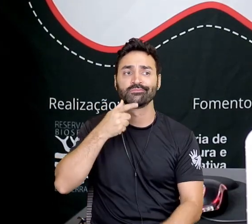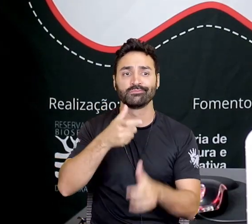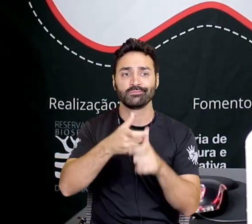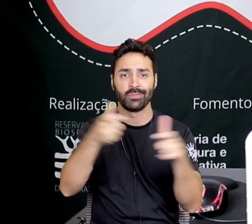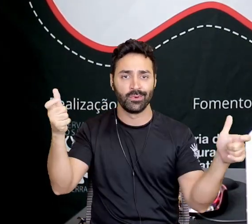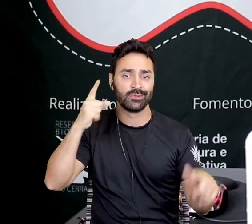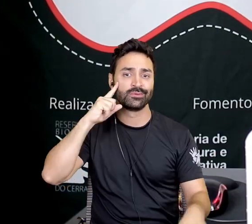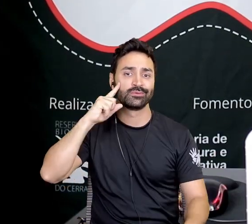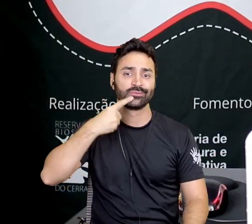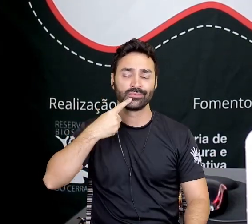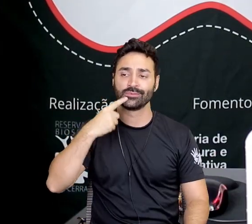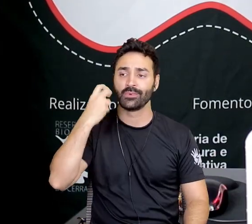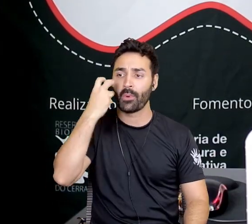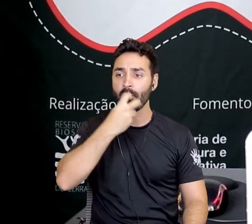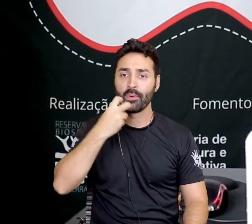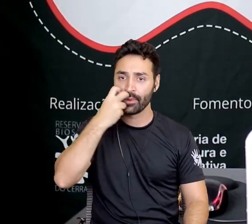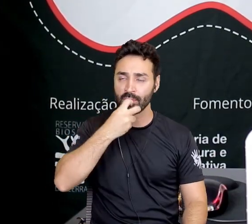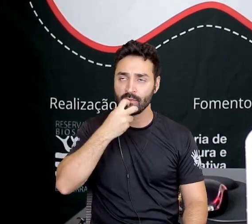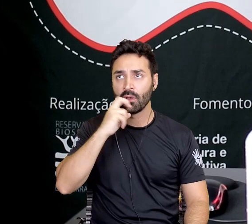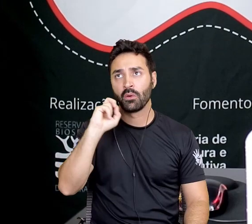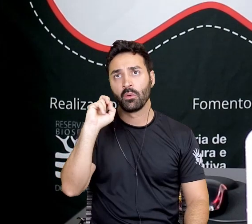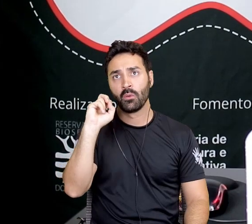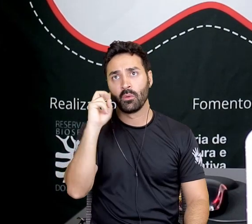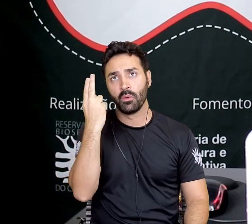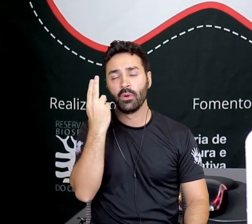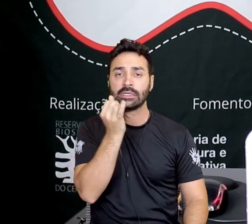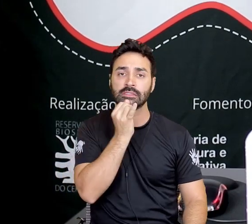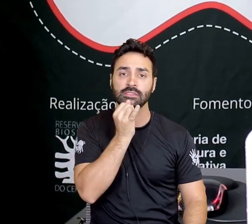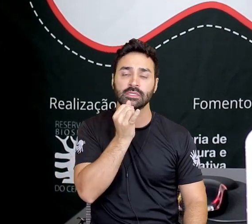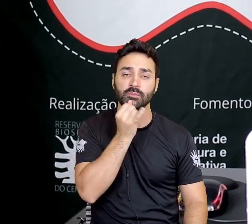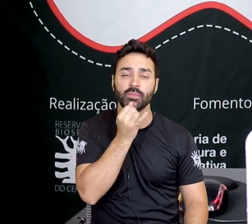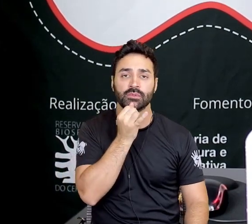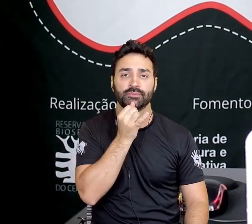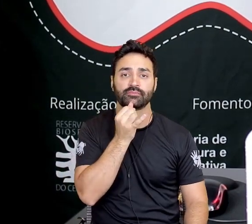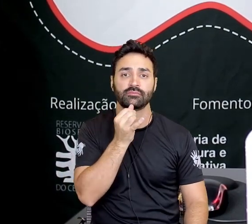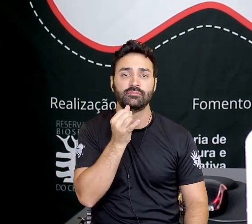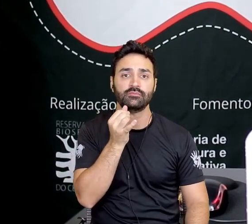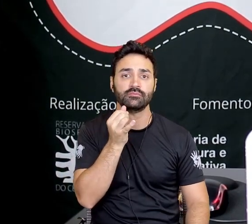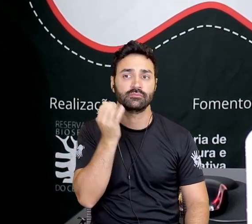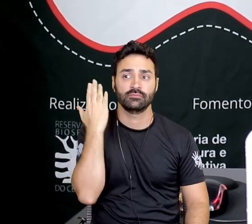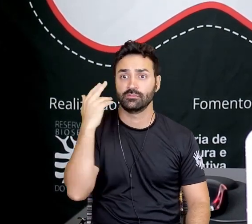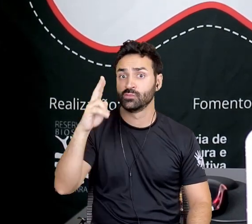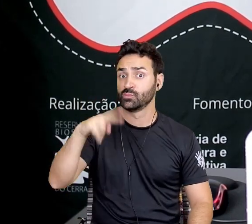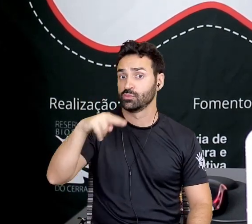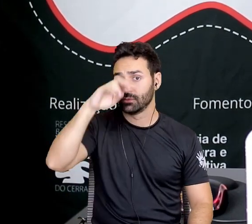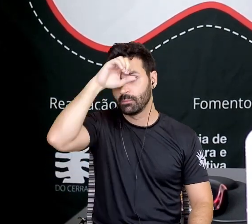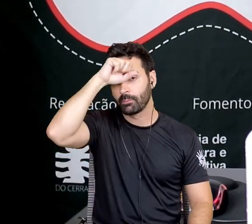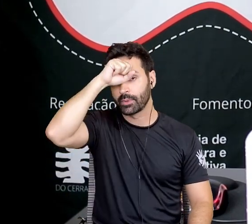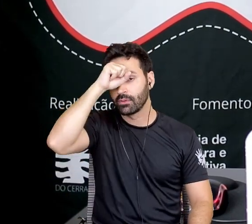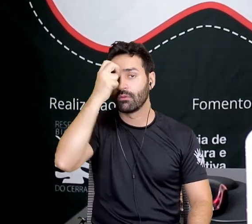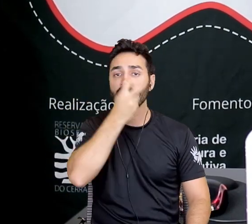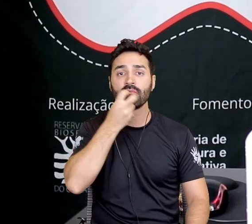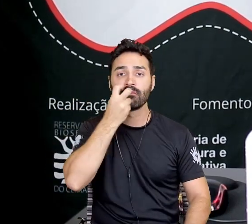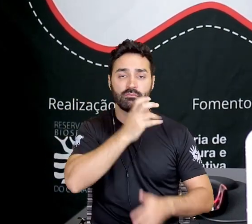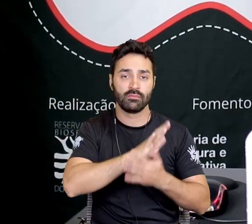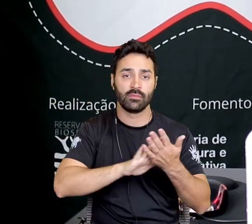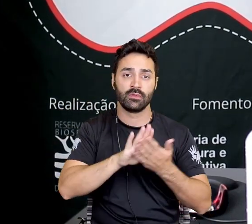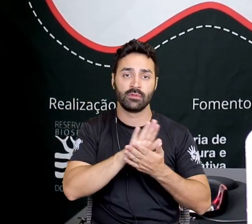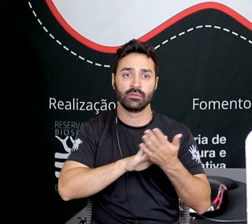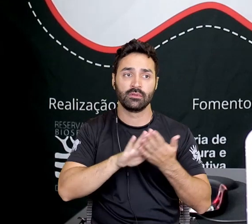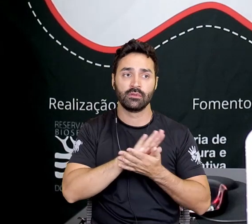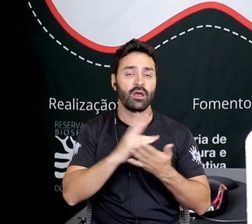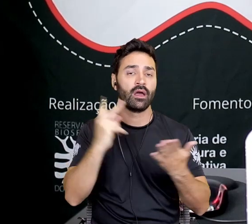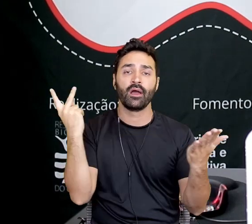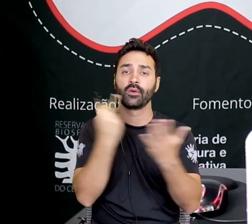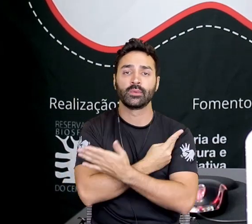que é oralizada, ou muitos que nunca aprenderam a oralizar, eles passaram